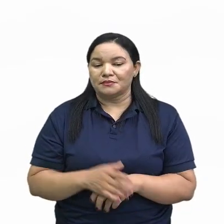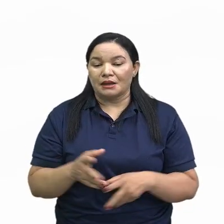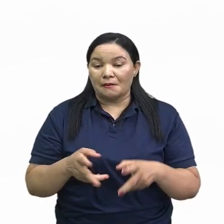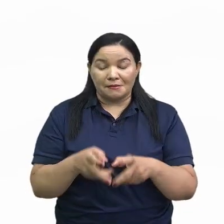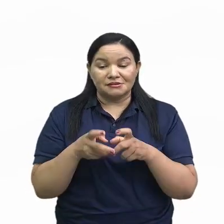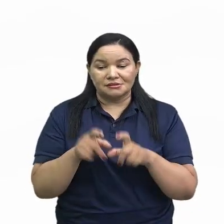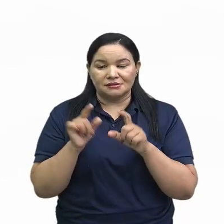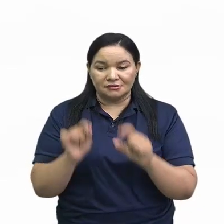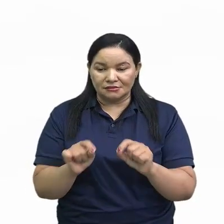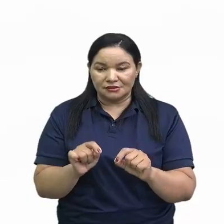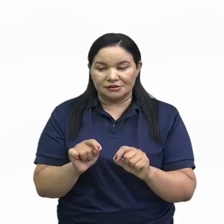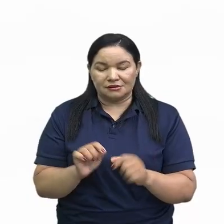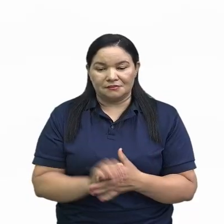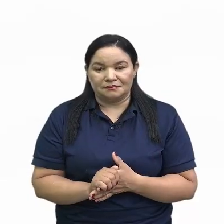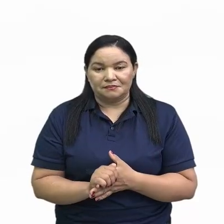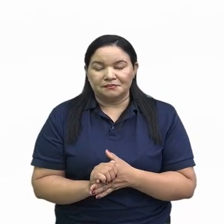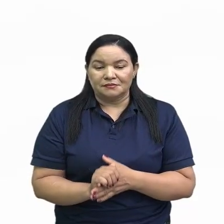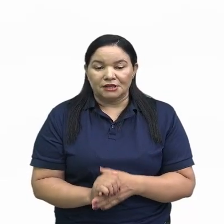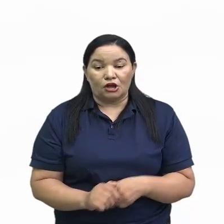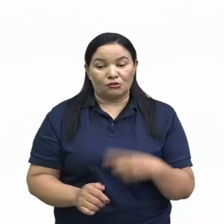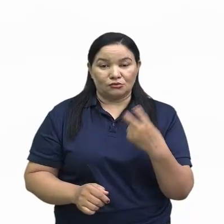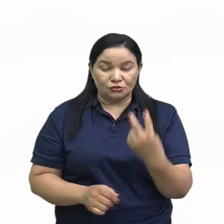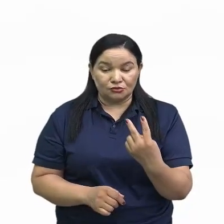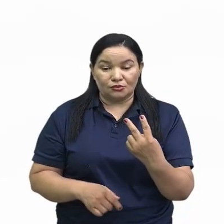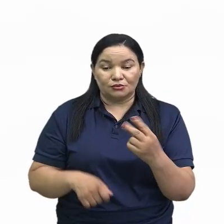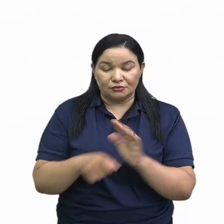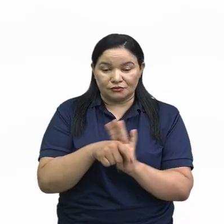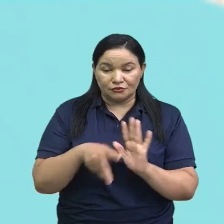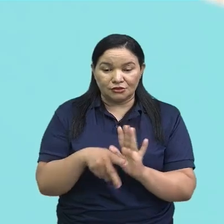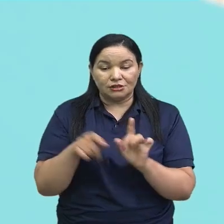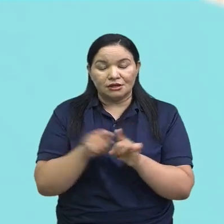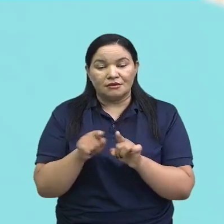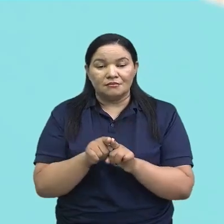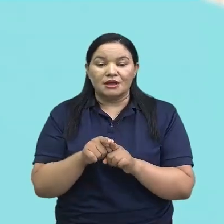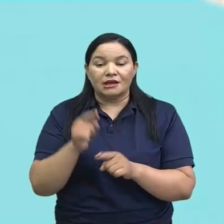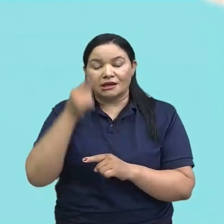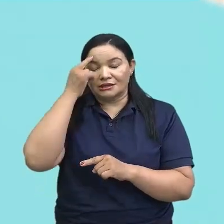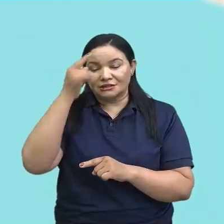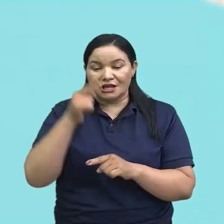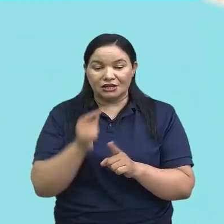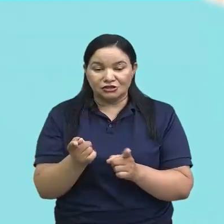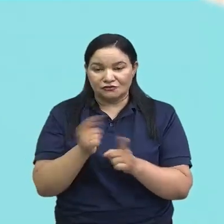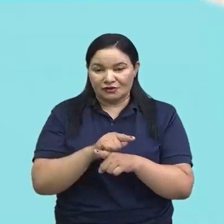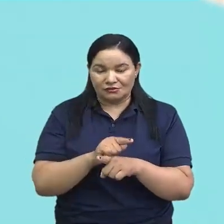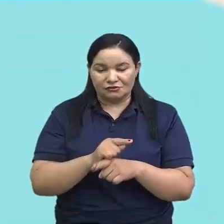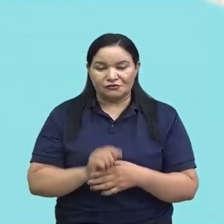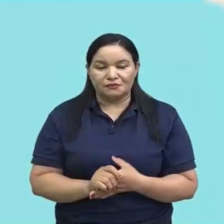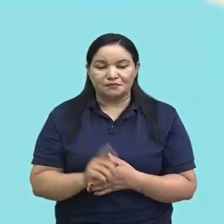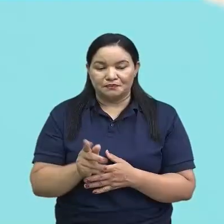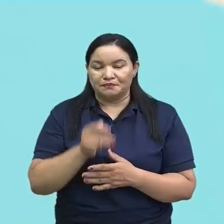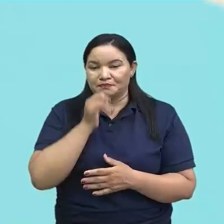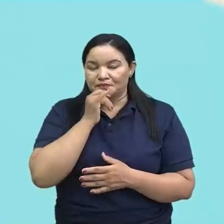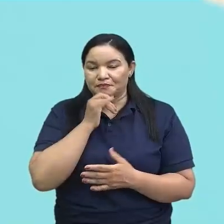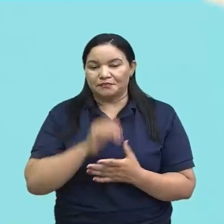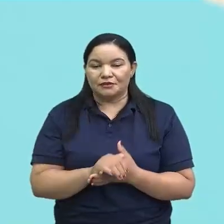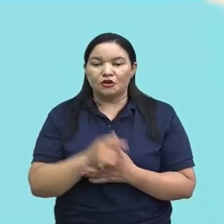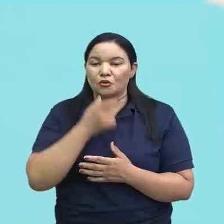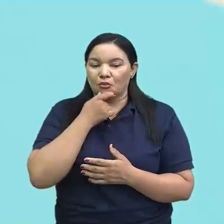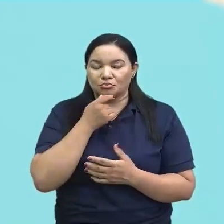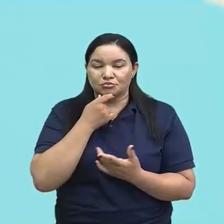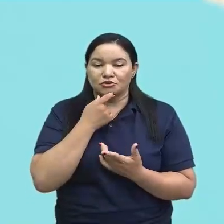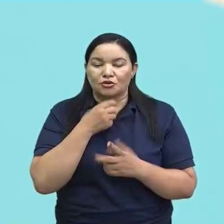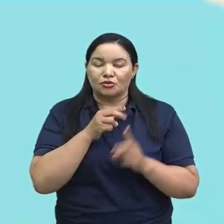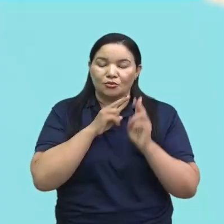o paradoxo, assim como a antítese, também busca reforçar ideias diversas. Então, quando a gente pensa lá, Marcelo